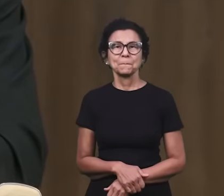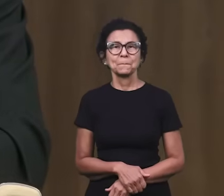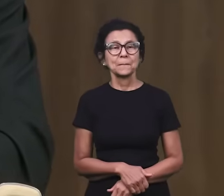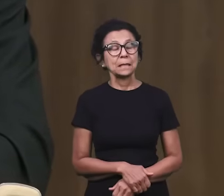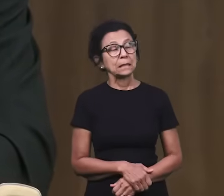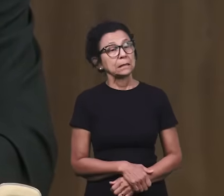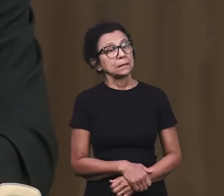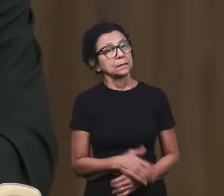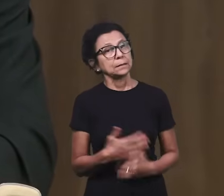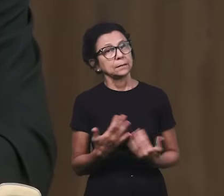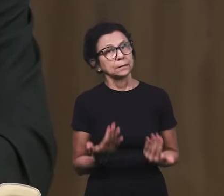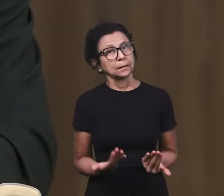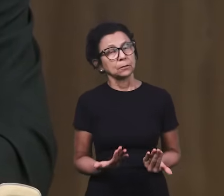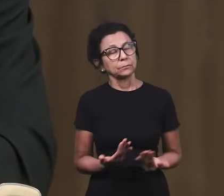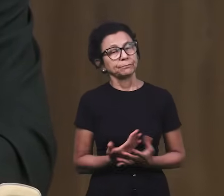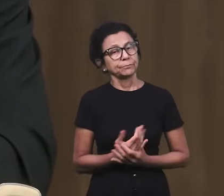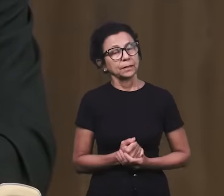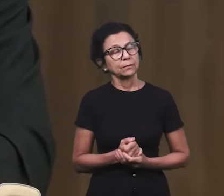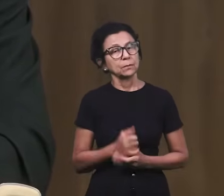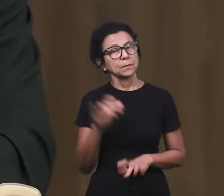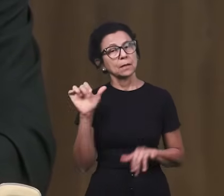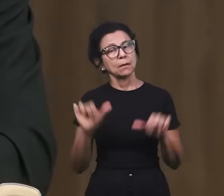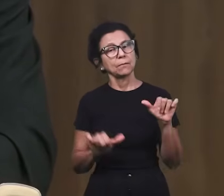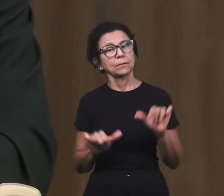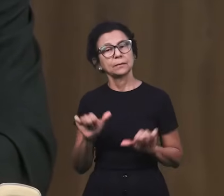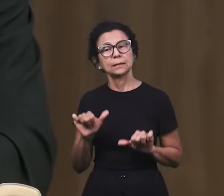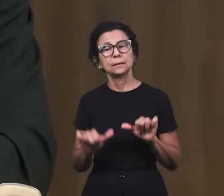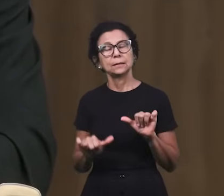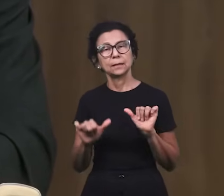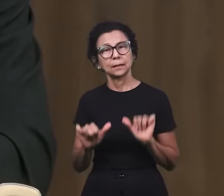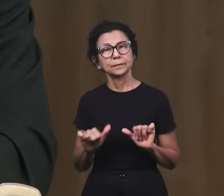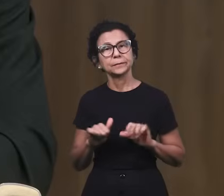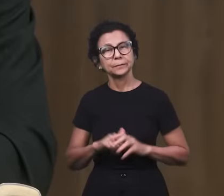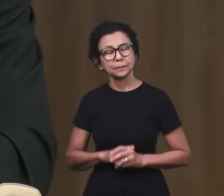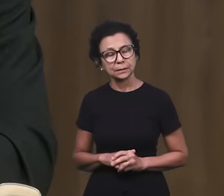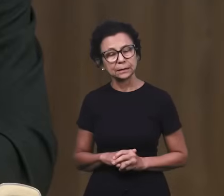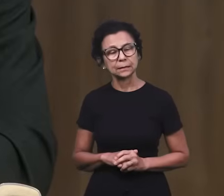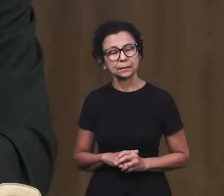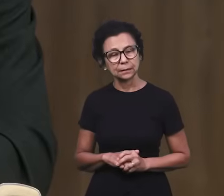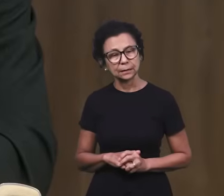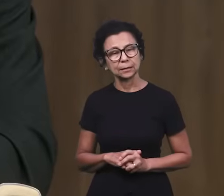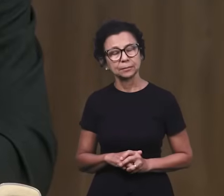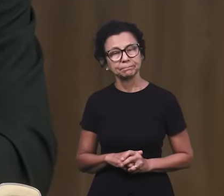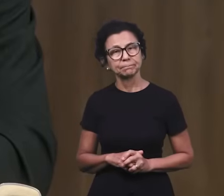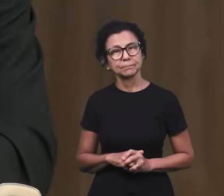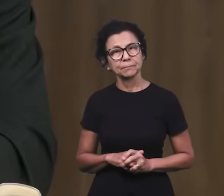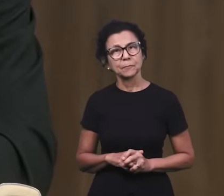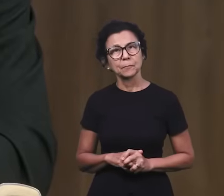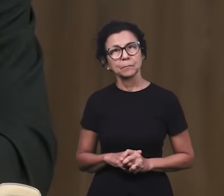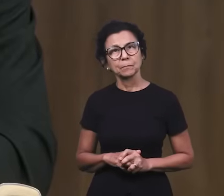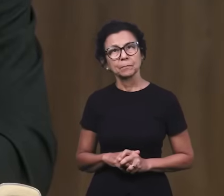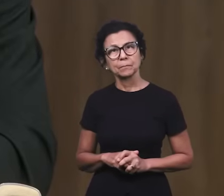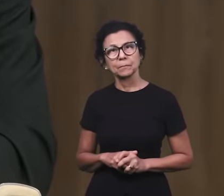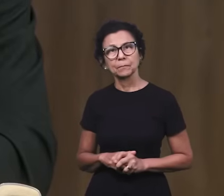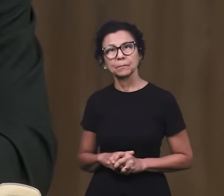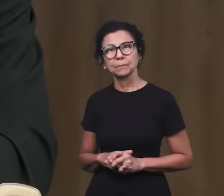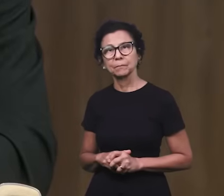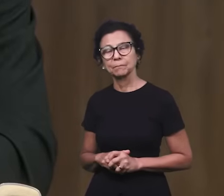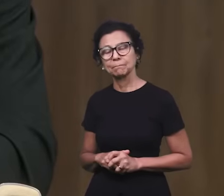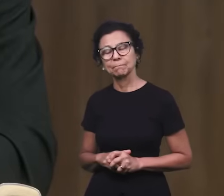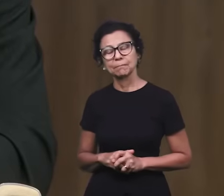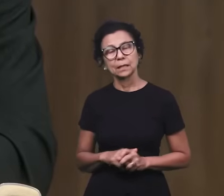para a questão dessa posição que o Senhor colocou, Dan. E só frisando mais uma